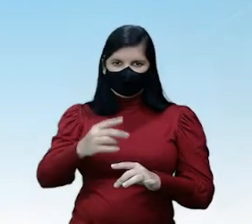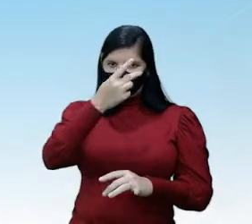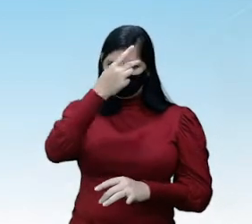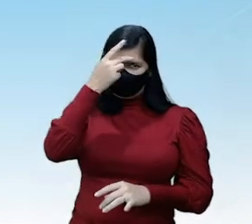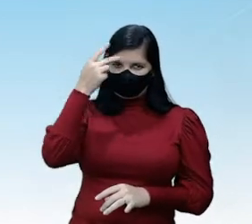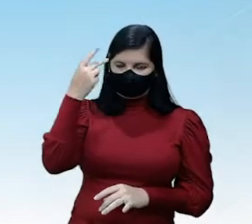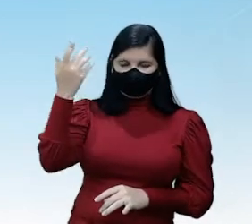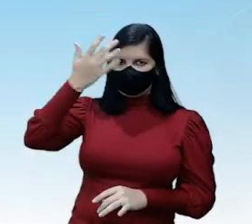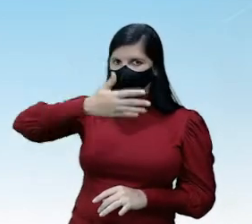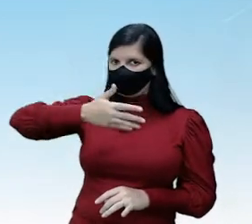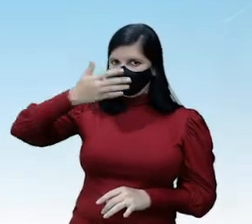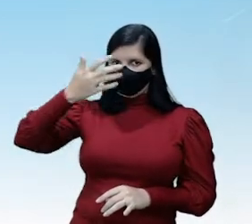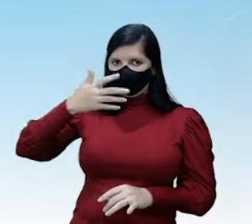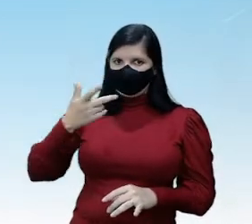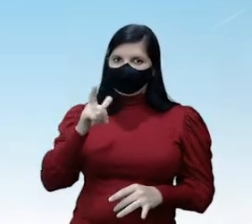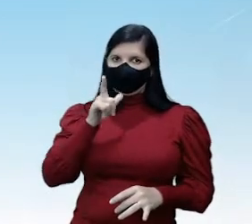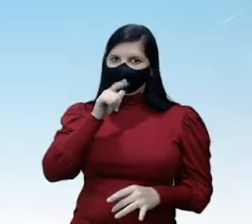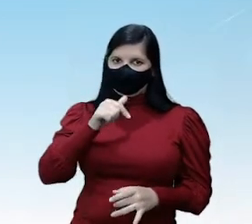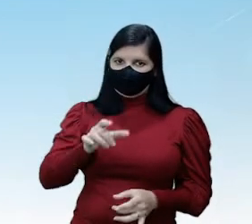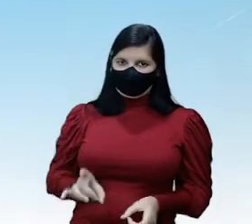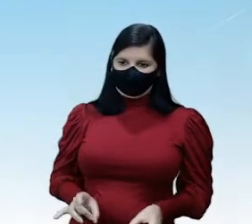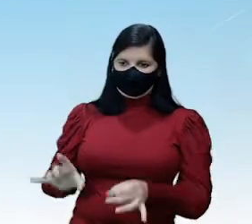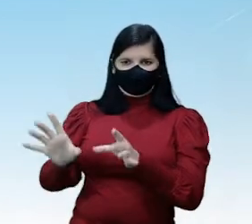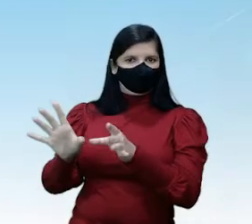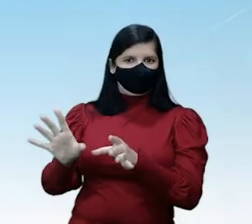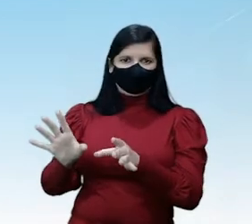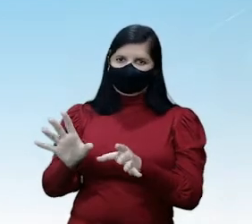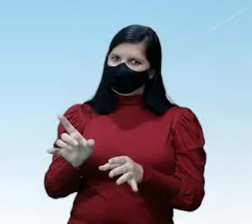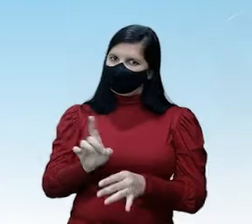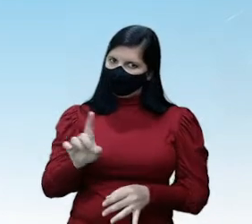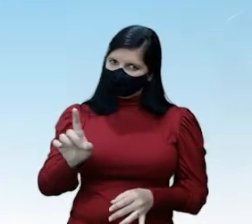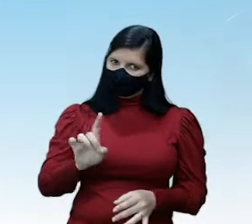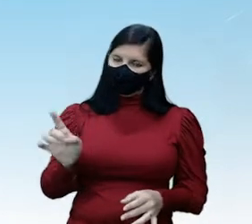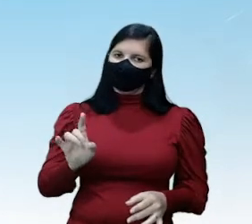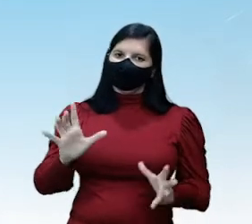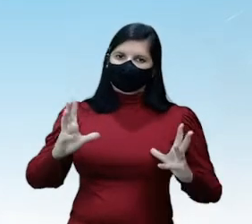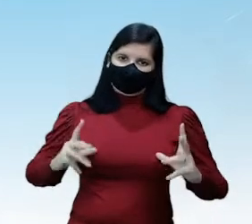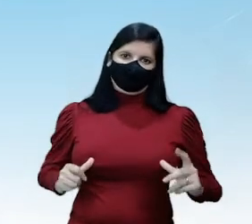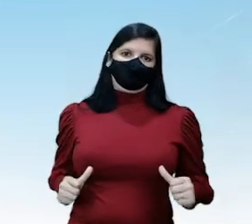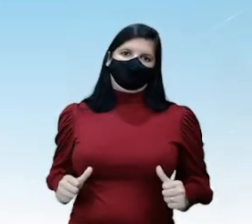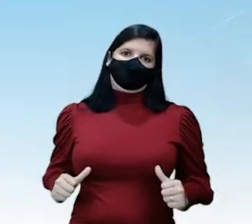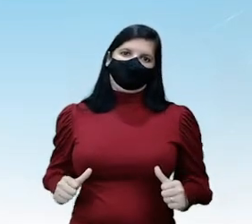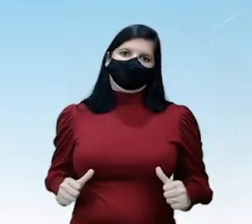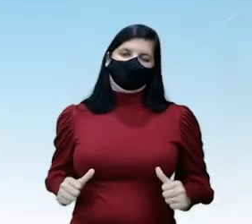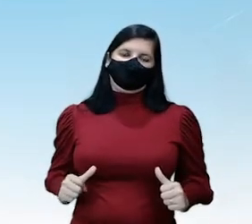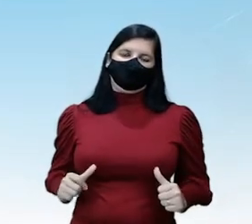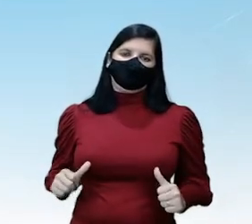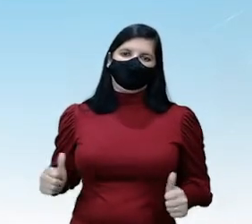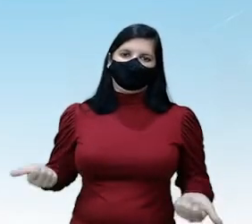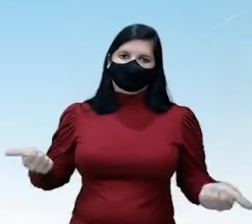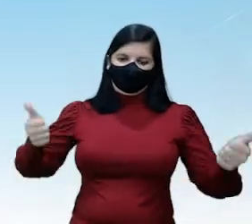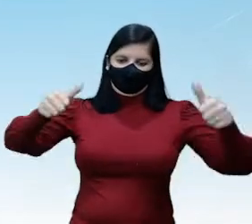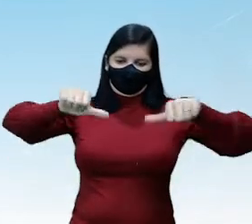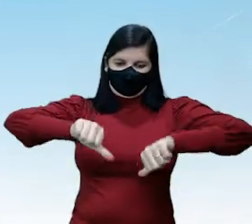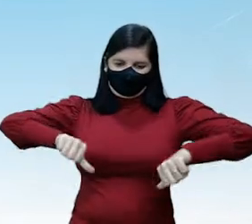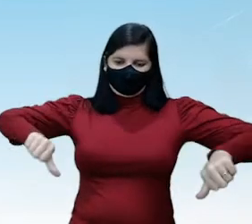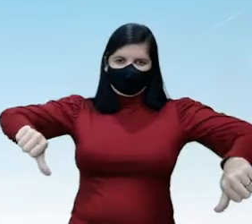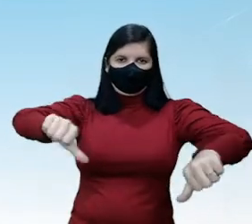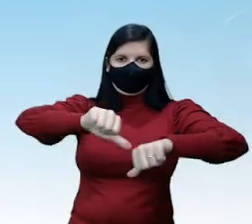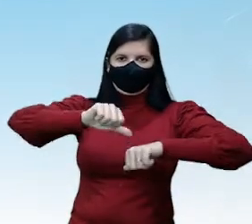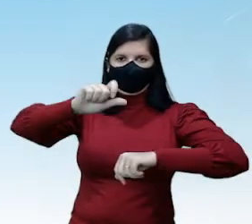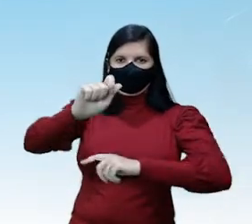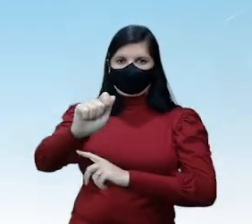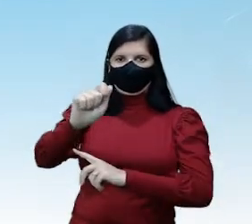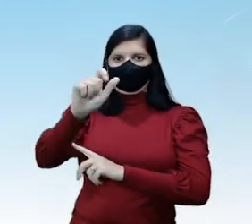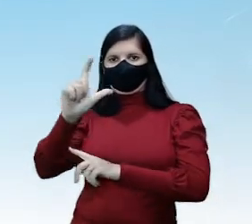vai colocar aquela água ou desprezar. Irá fazer um tratamento. É justamente isso. Se coloca ali o sulfato de